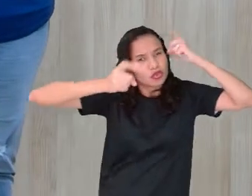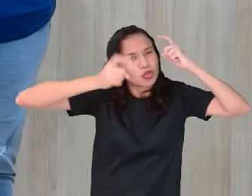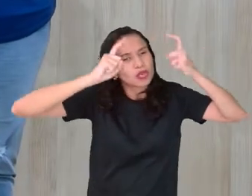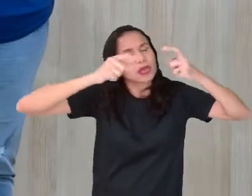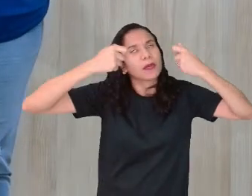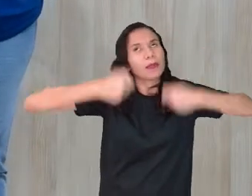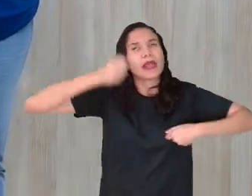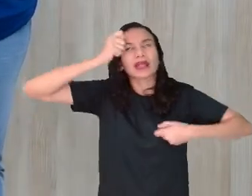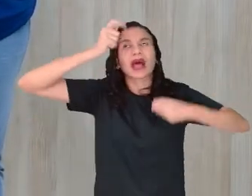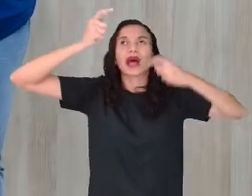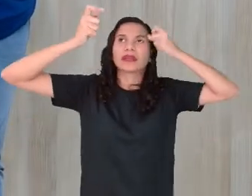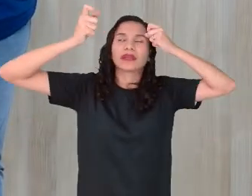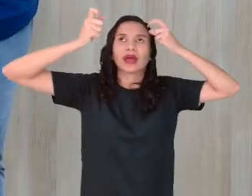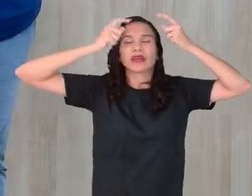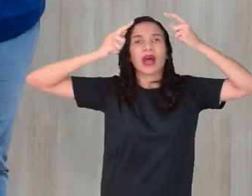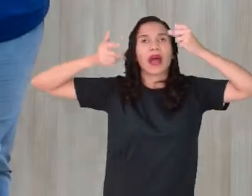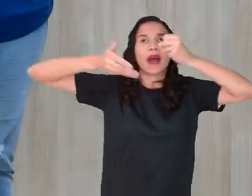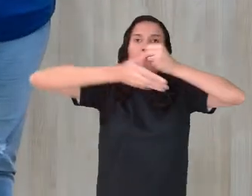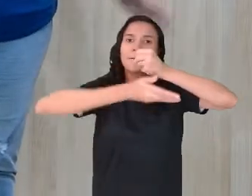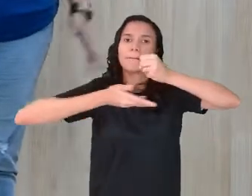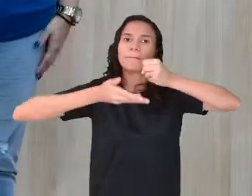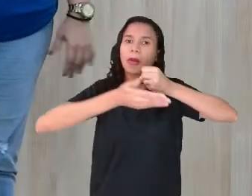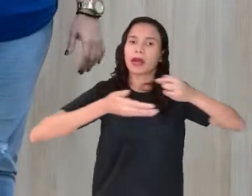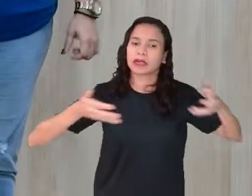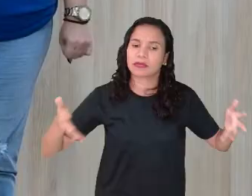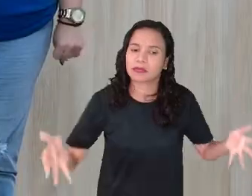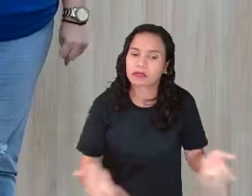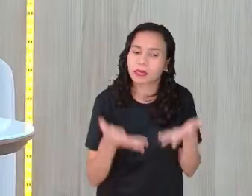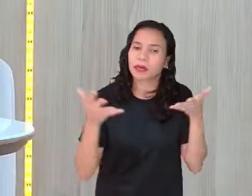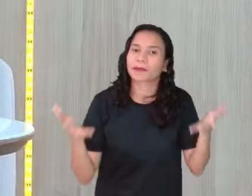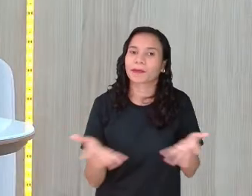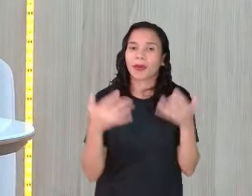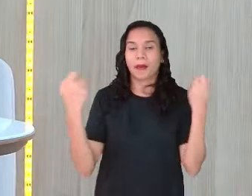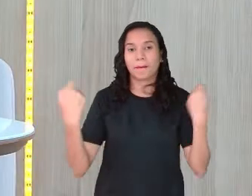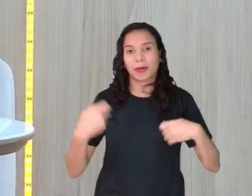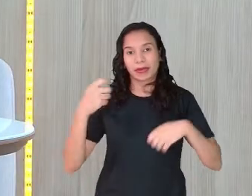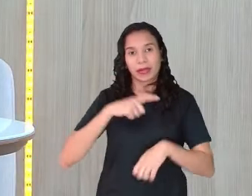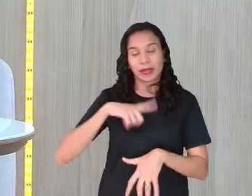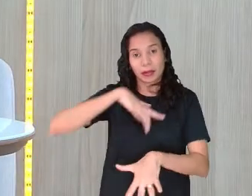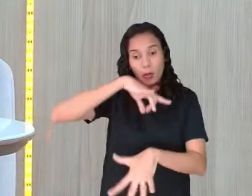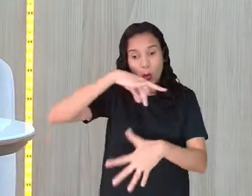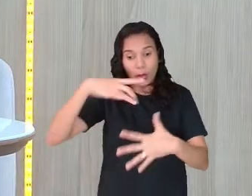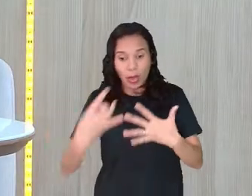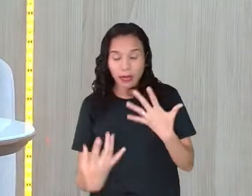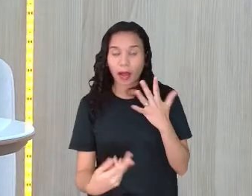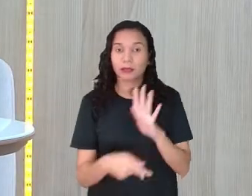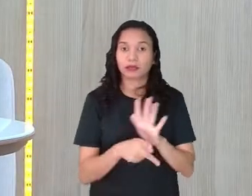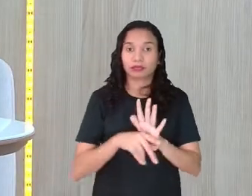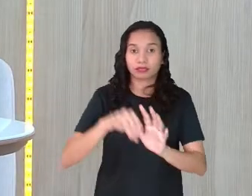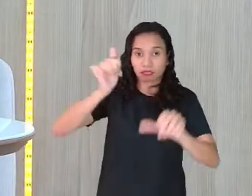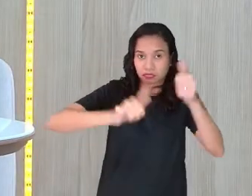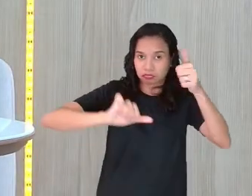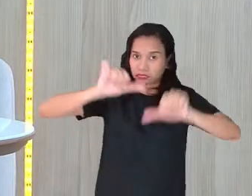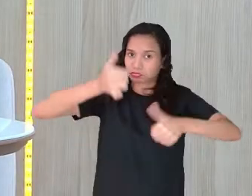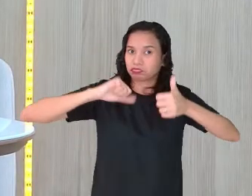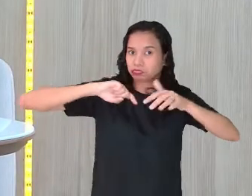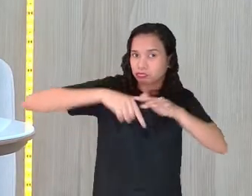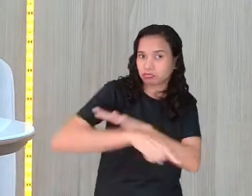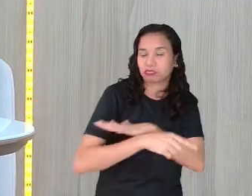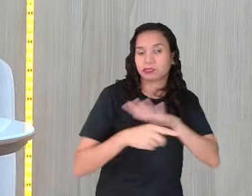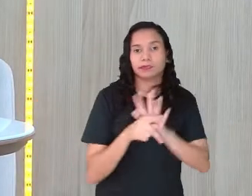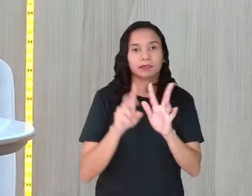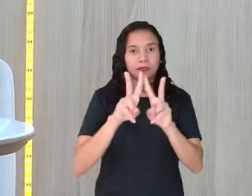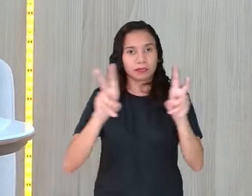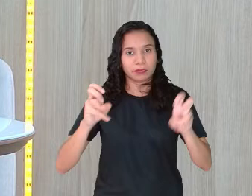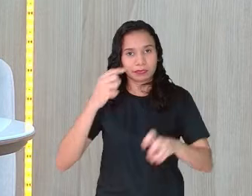precisa ter uma base bem fundamentada, não é, Vanessa? Exato, tem que ter um detalhamento, né, uma análise muito aprofundada